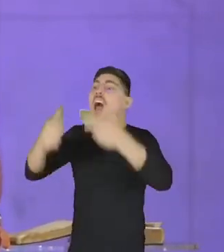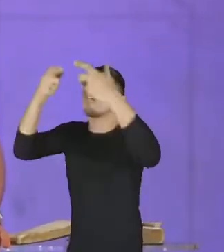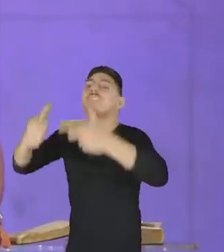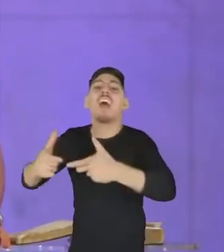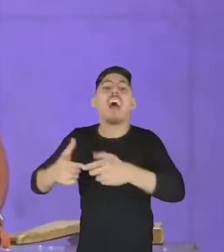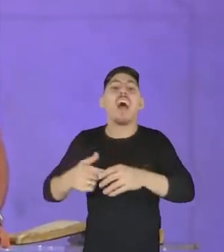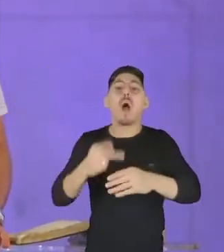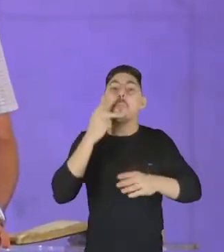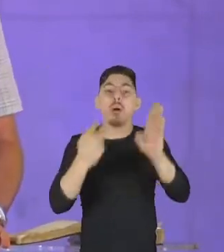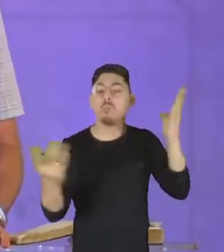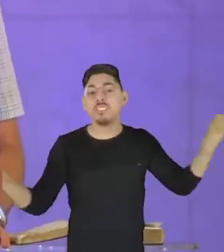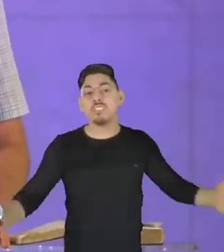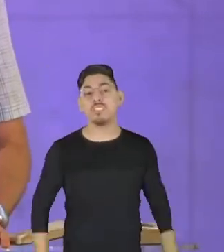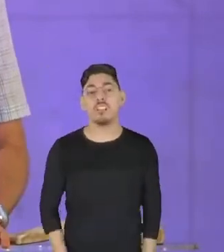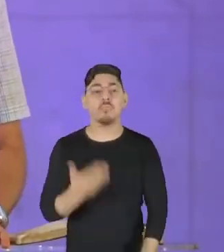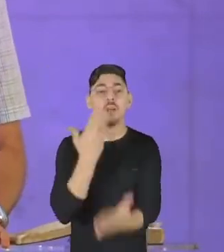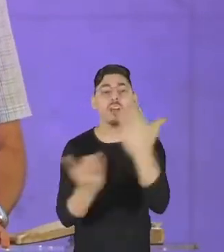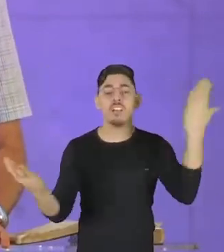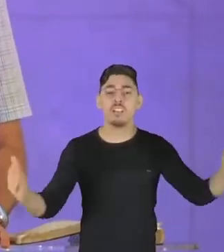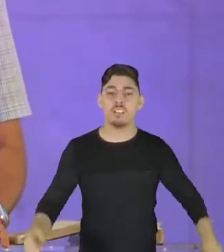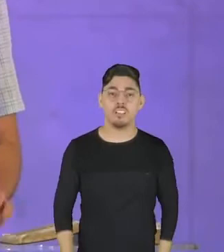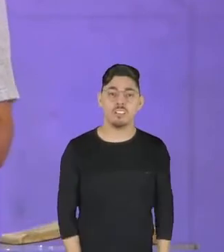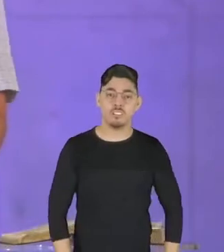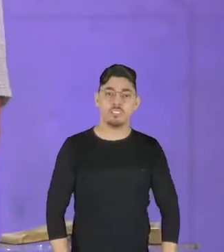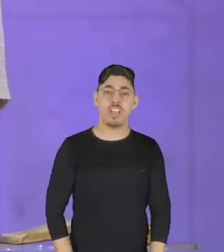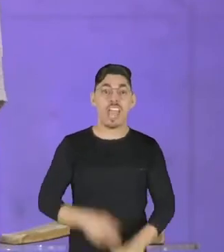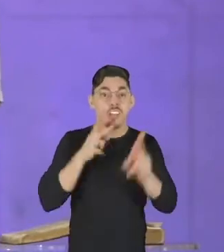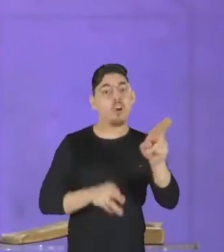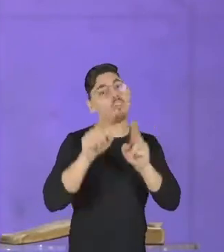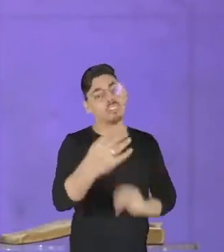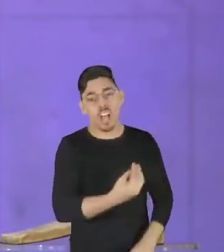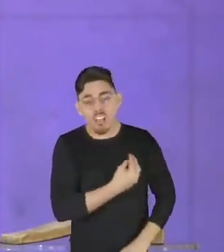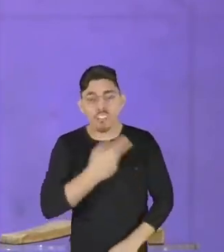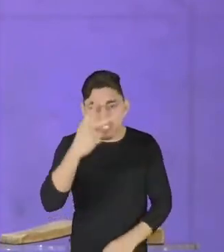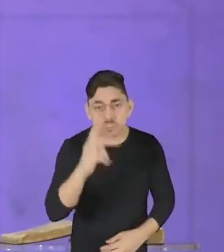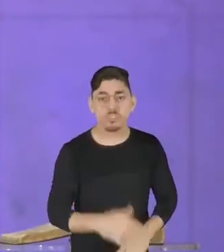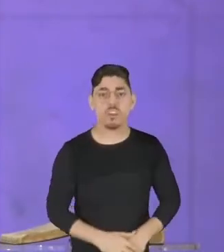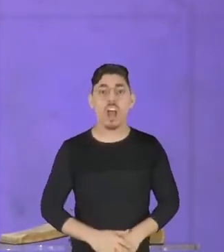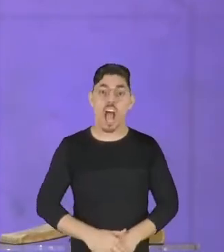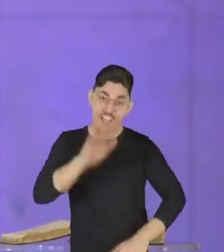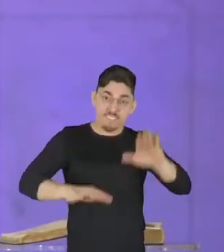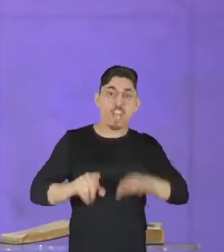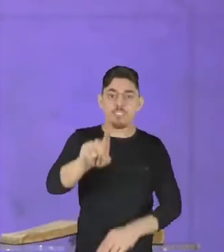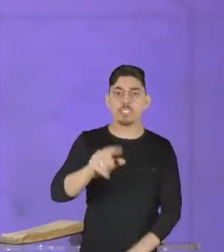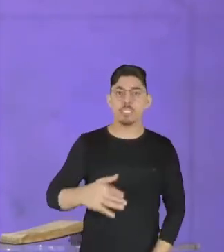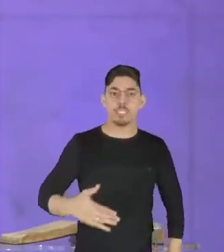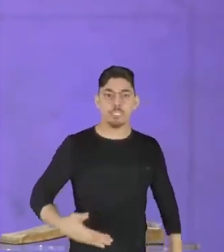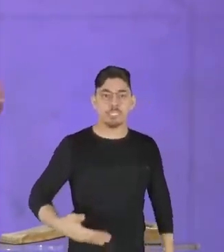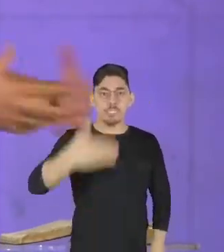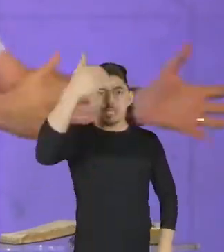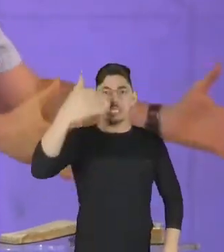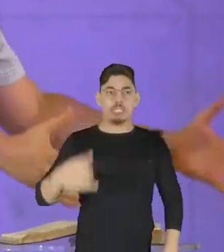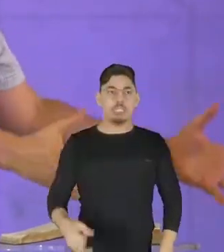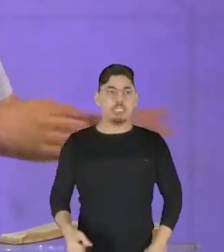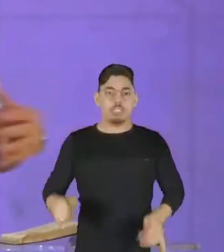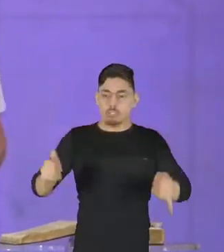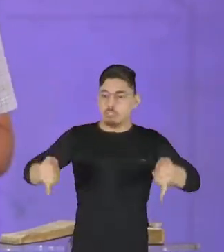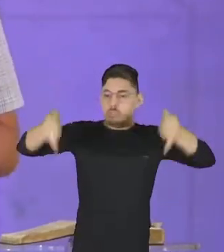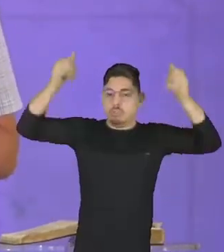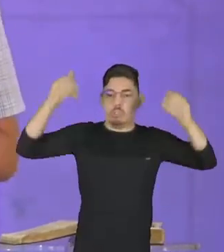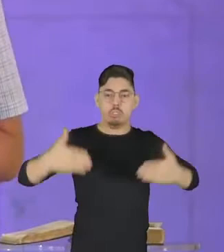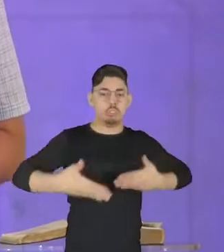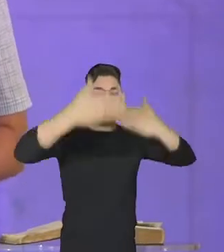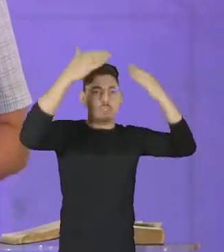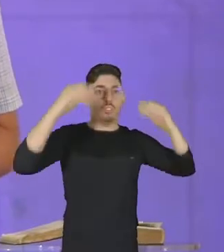a mesma coisa na sua vida. Porque você talvez não tenha uma muralha de Jericó para lutar, você não tenha um rio Jordão